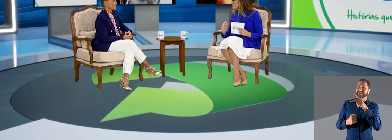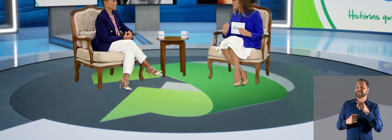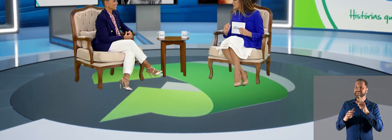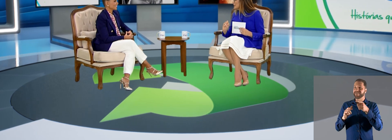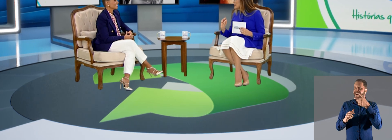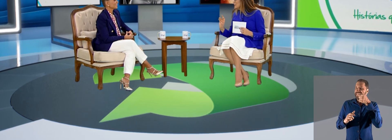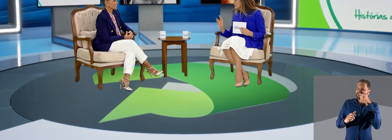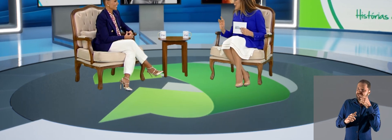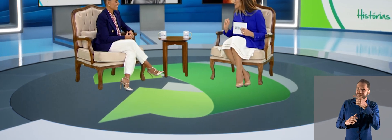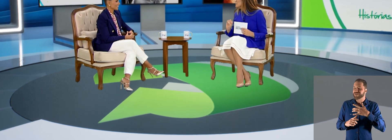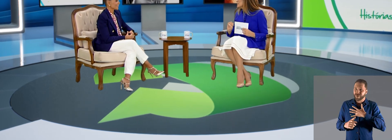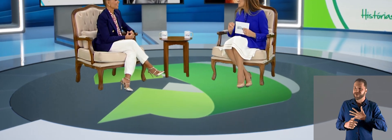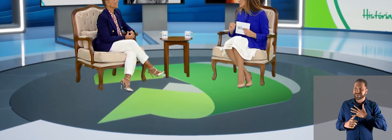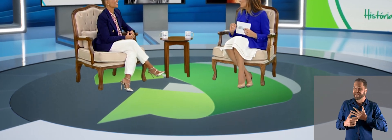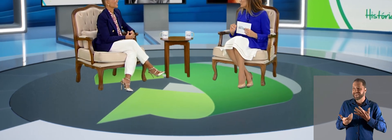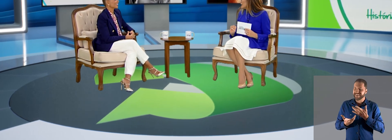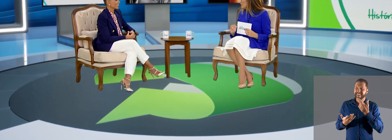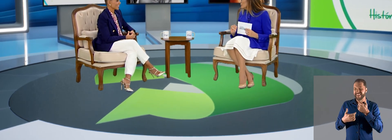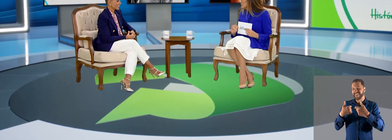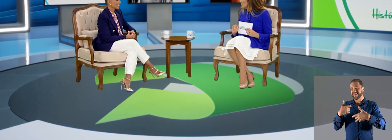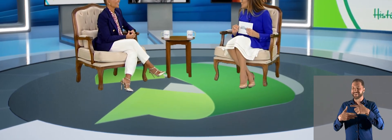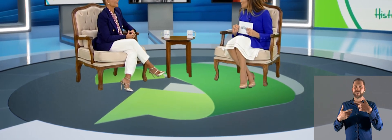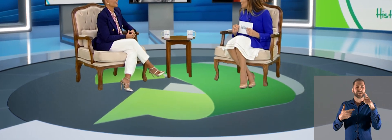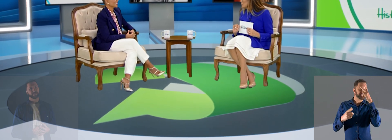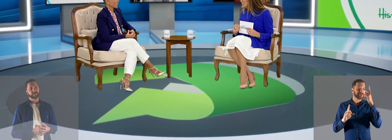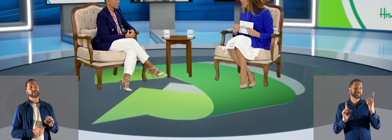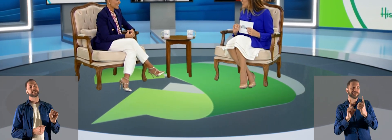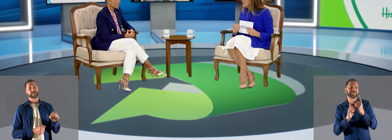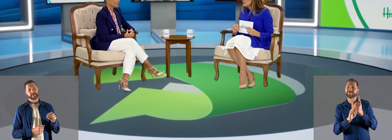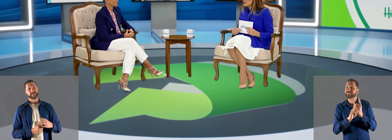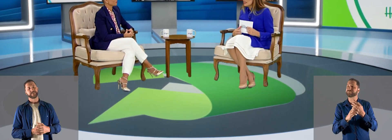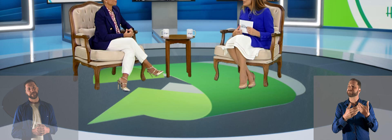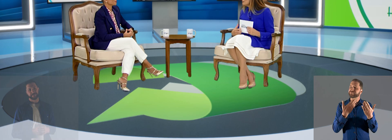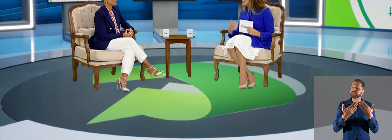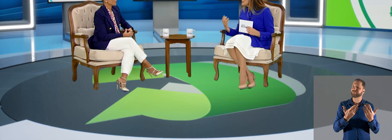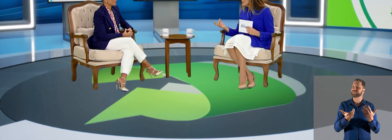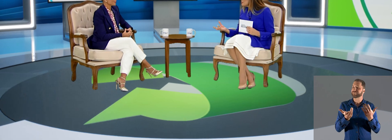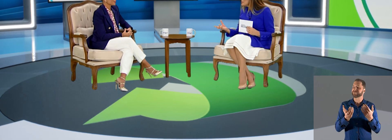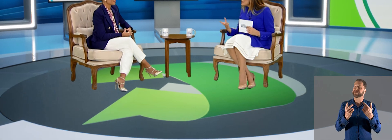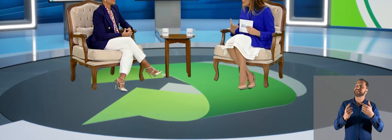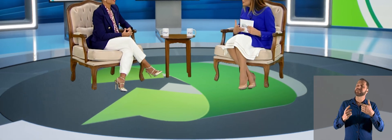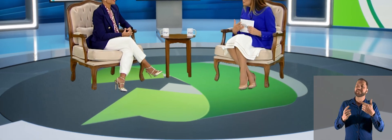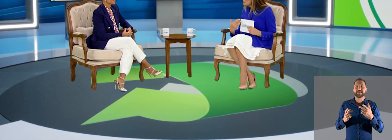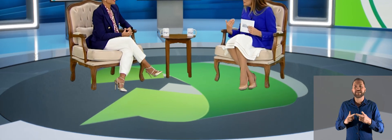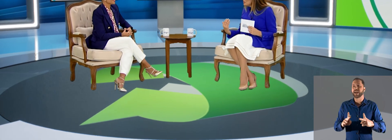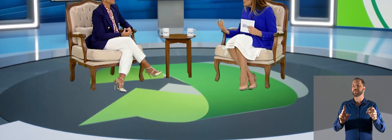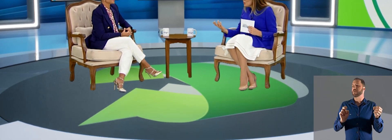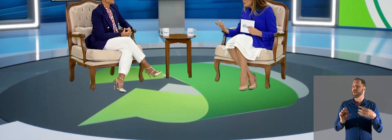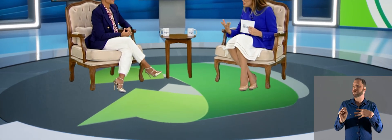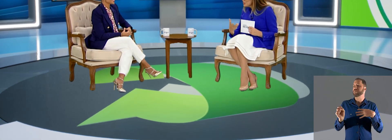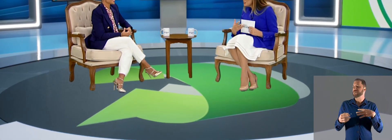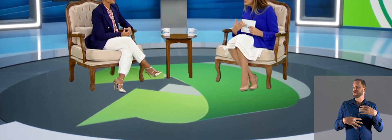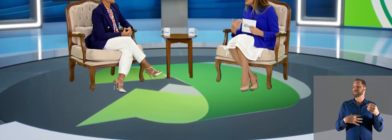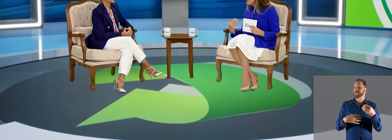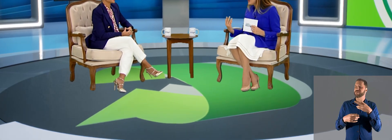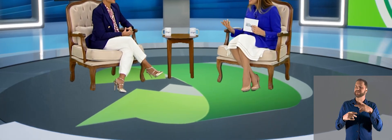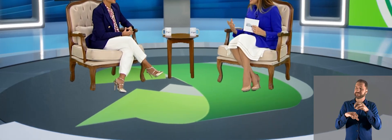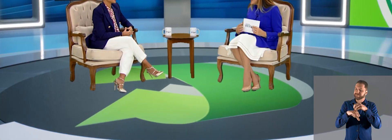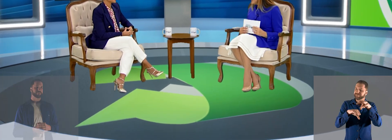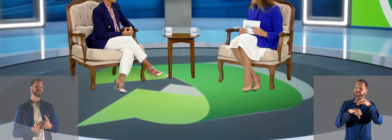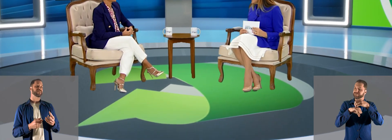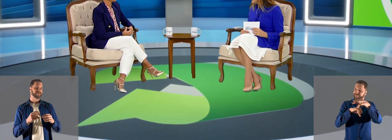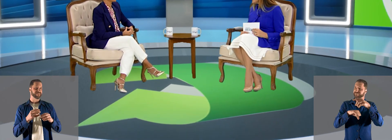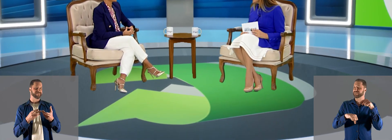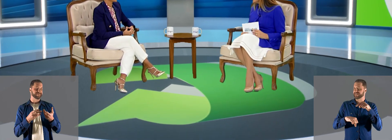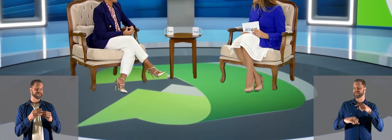te assistir E aí você já vai encontrar outras pessoas e o Segredo vai sempre estar no de novo no